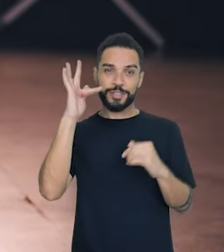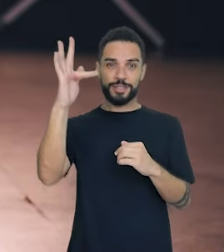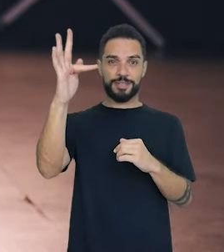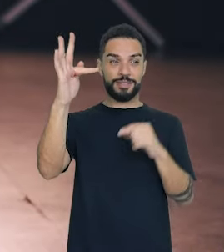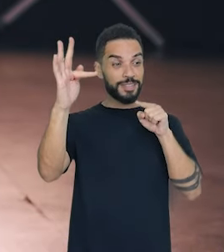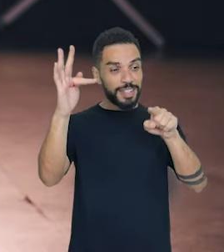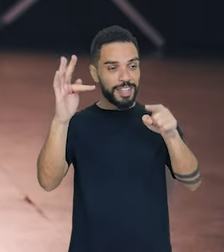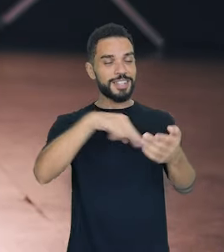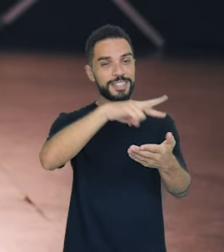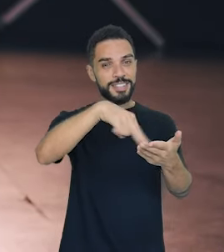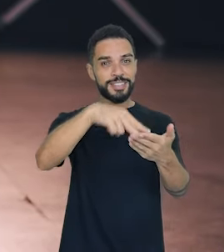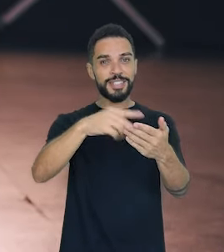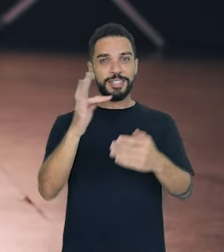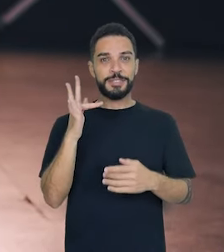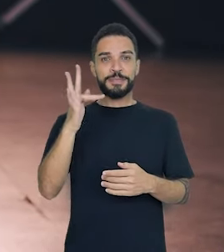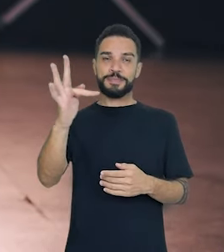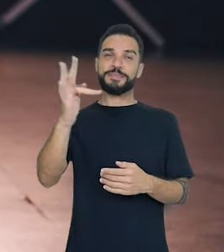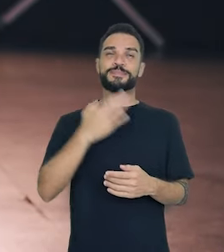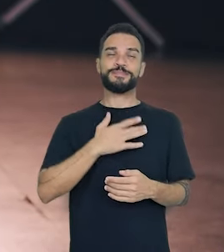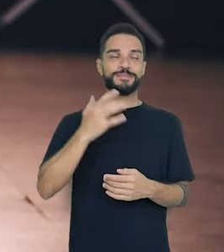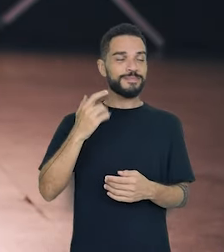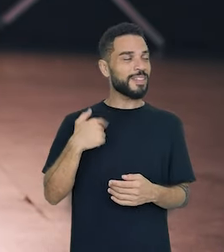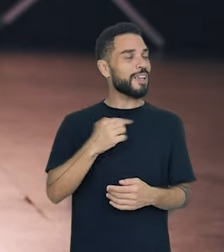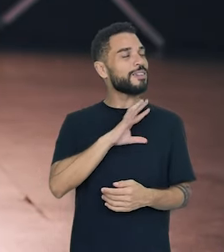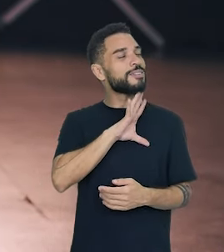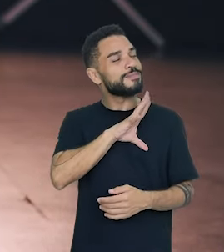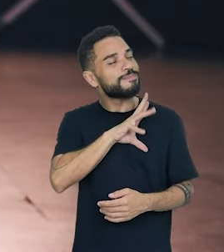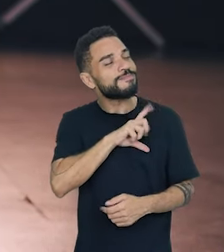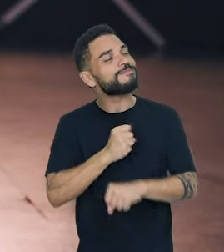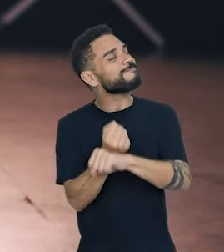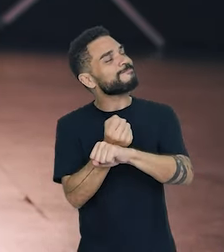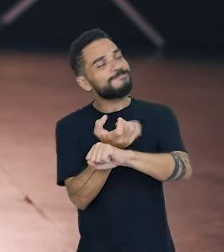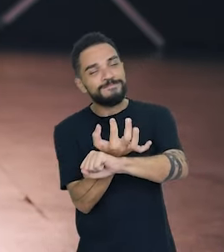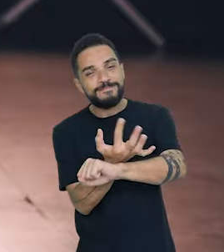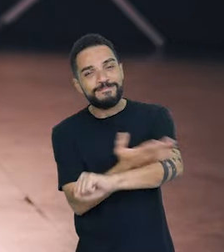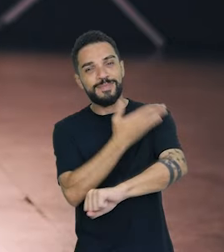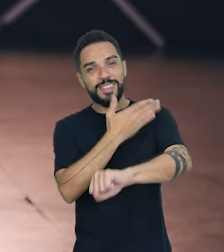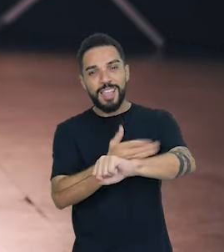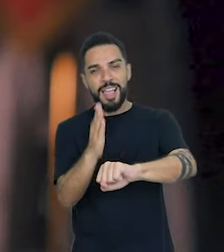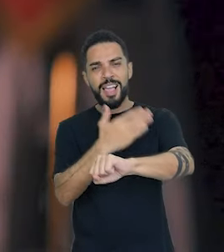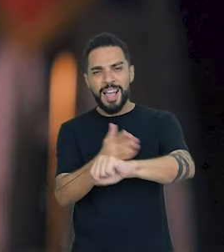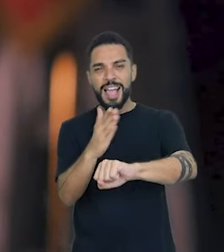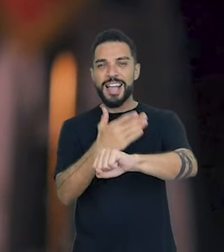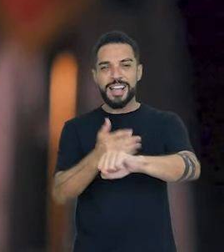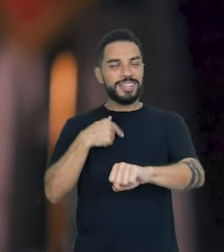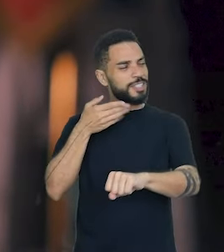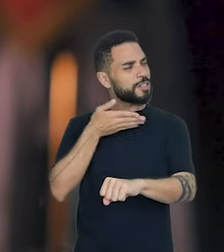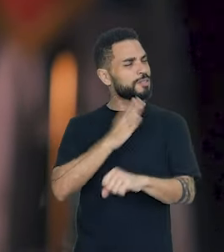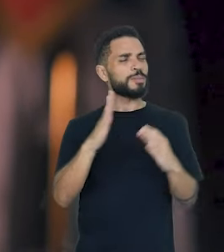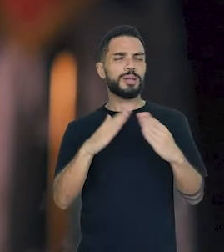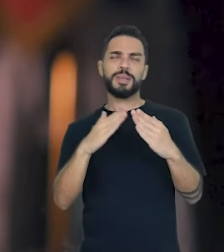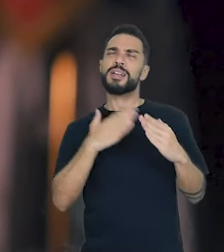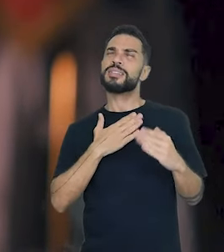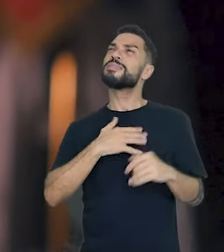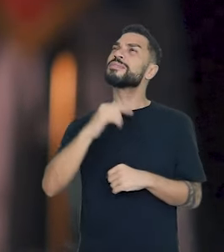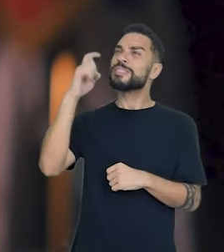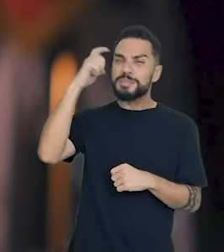para o futuro. Então, eu fico fascinado. Cada ensaio, eu vou embora, depois eu coloco